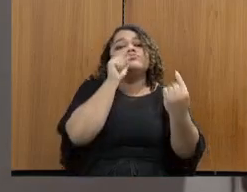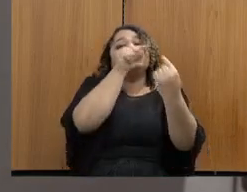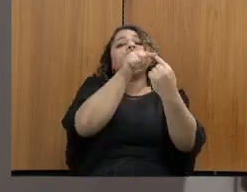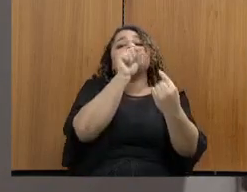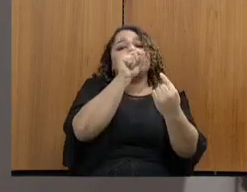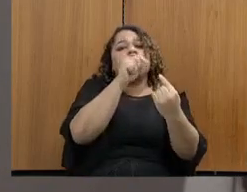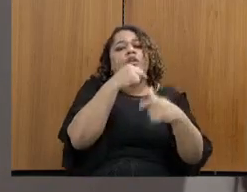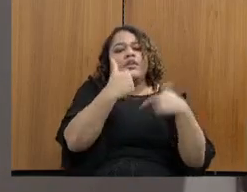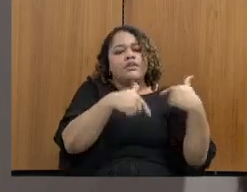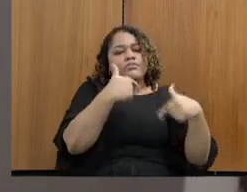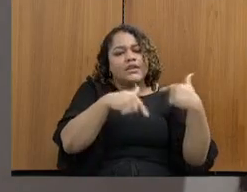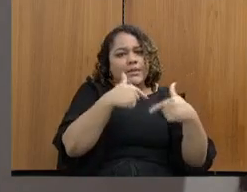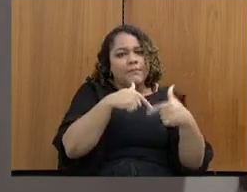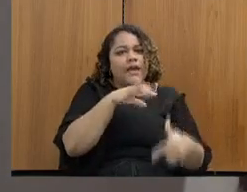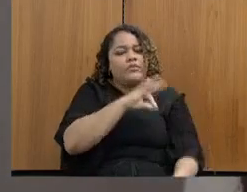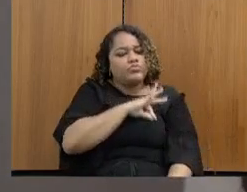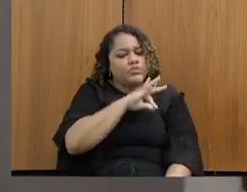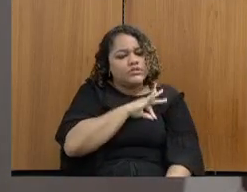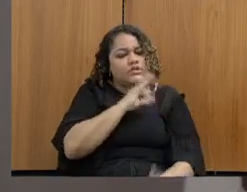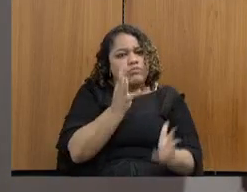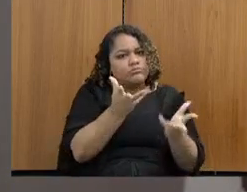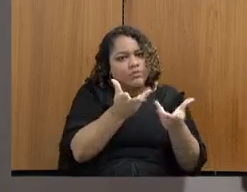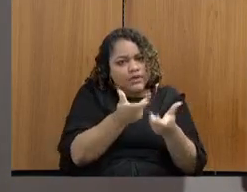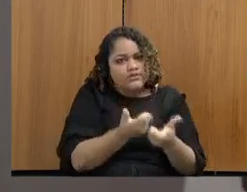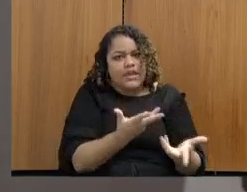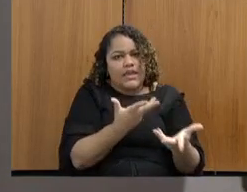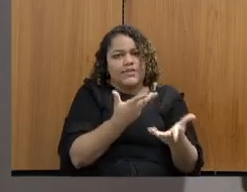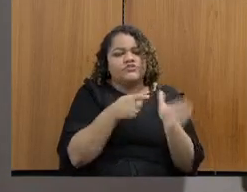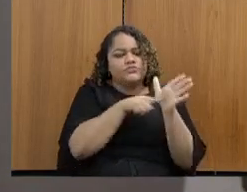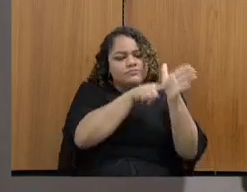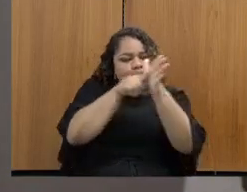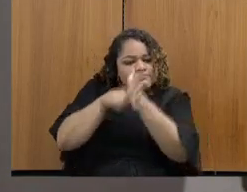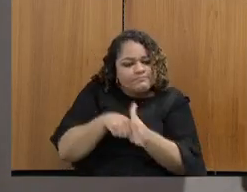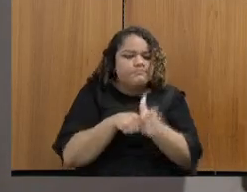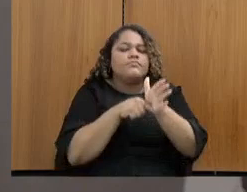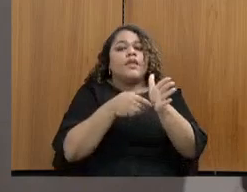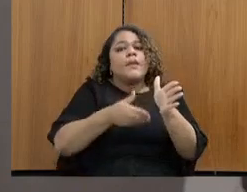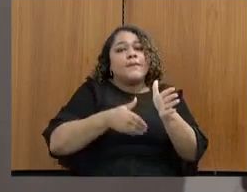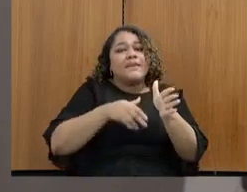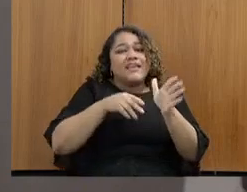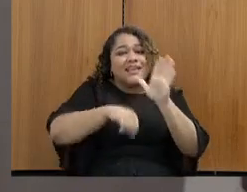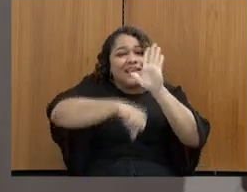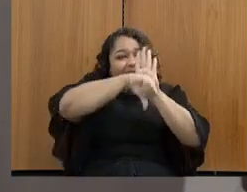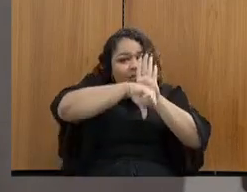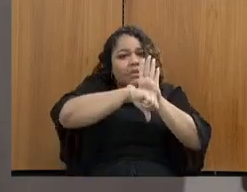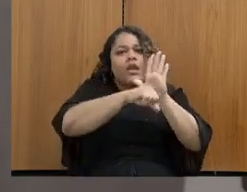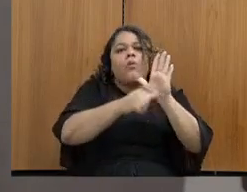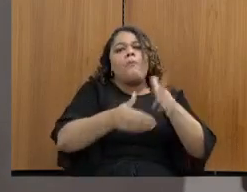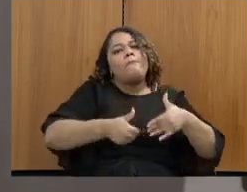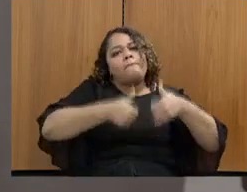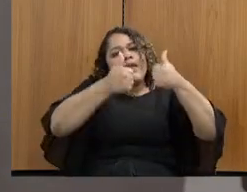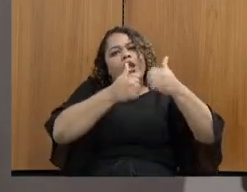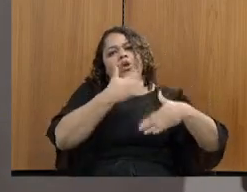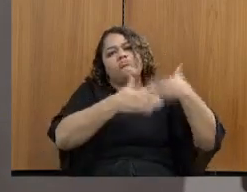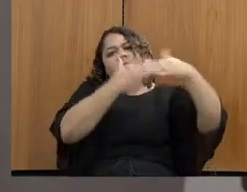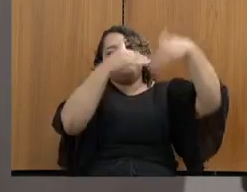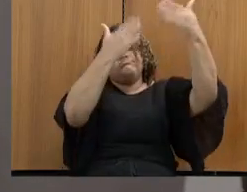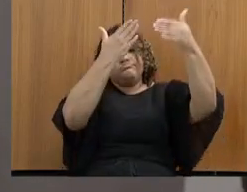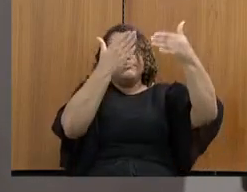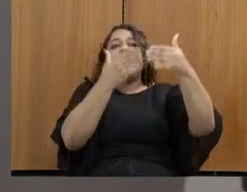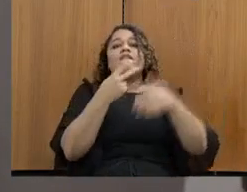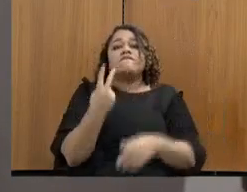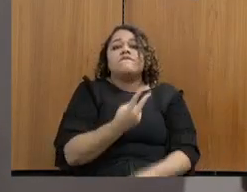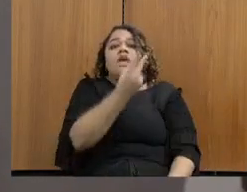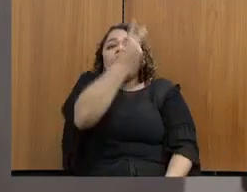policial de qualidade a investigação ou aprimoramento da investigação criminal é a valorização da área operacional da Polícia Civil